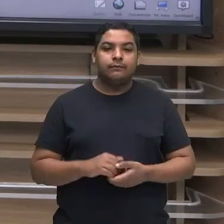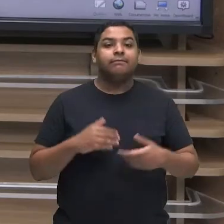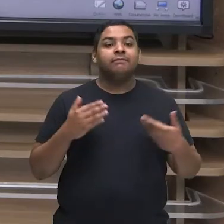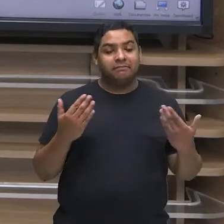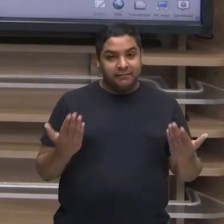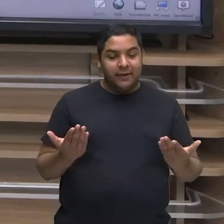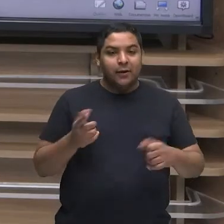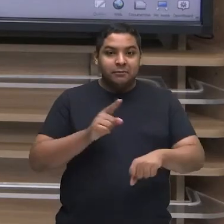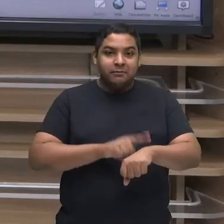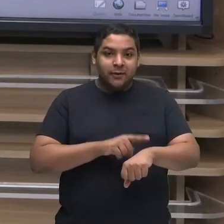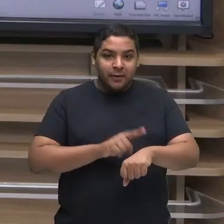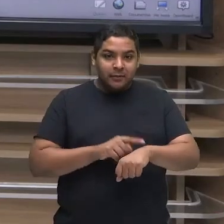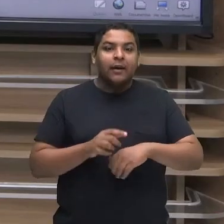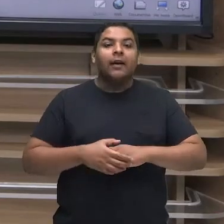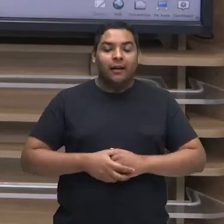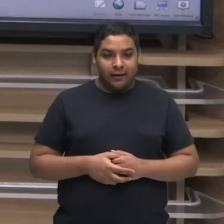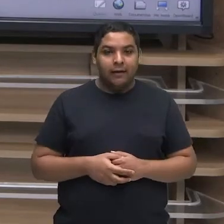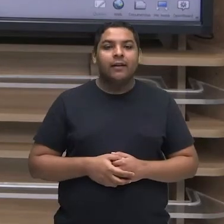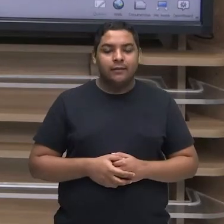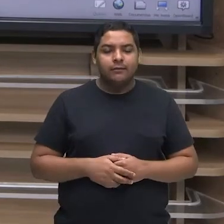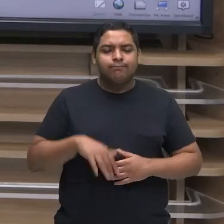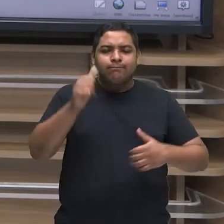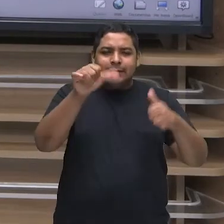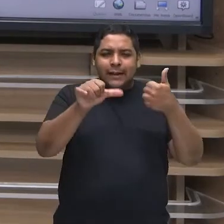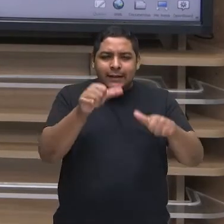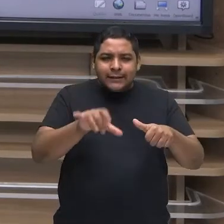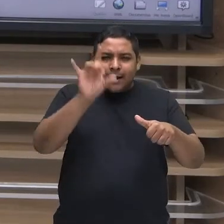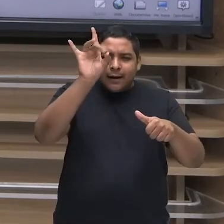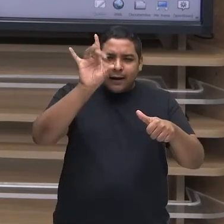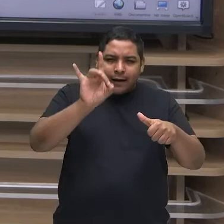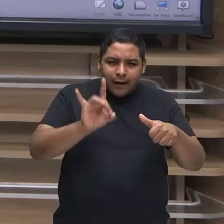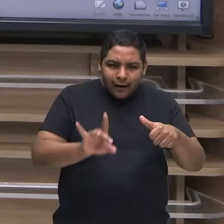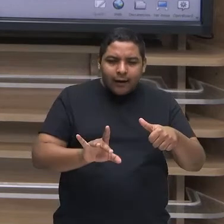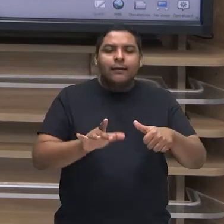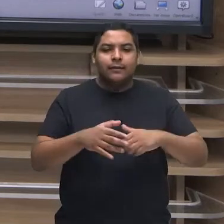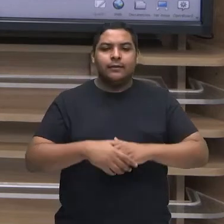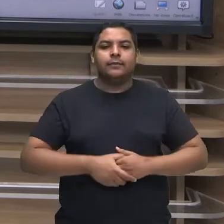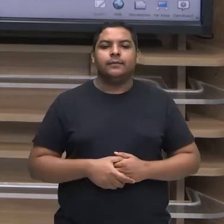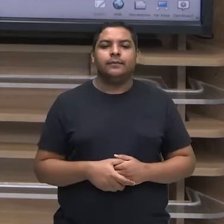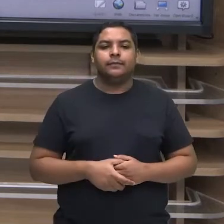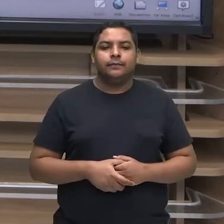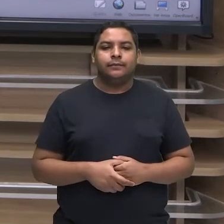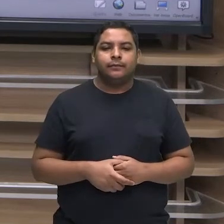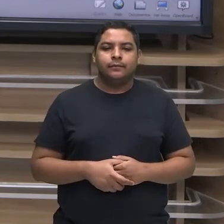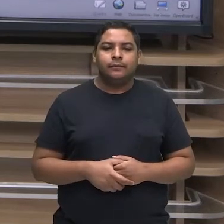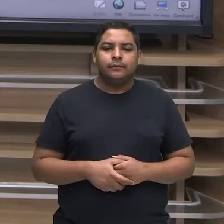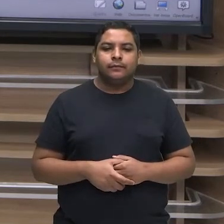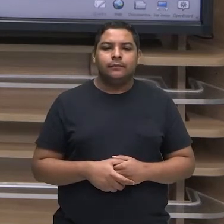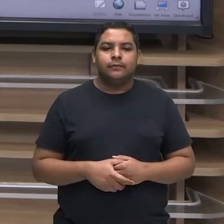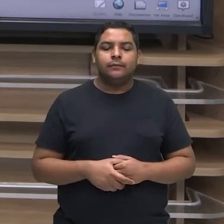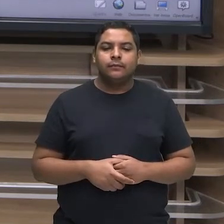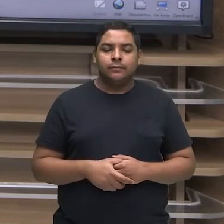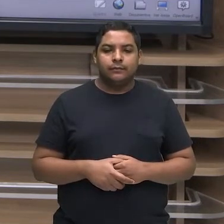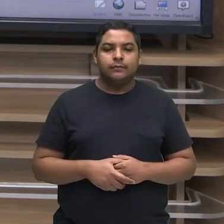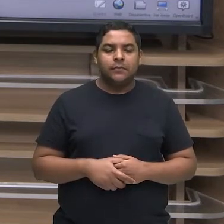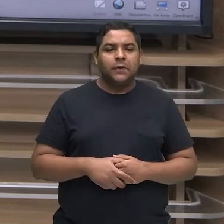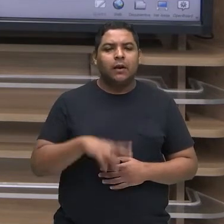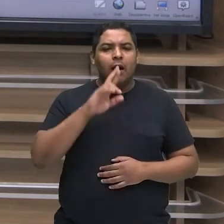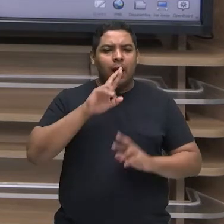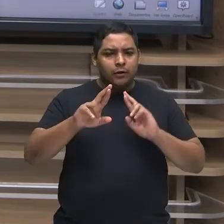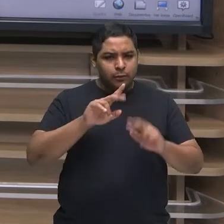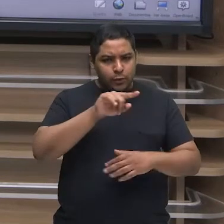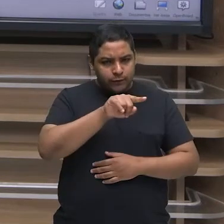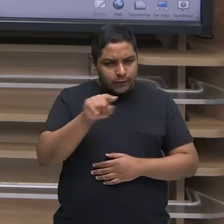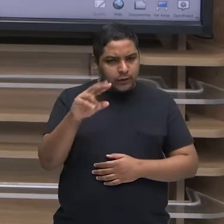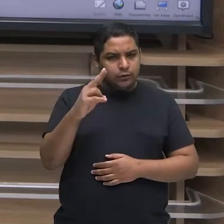agora chegou o momento da gente analisar cada uma das alternativas. E agora eu vou ler aqui no chat as questões que vocês